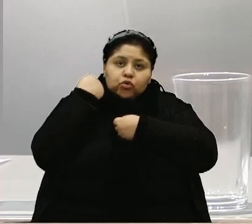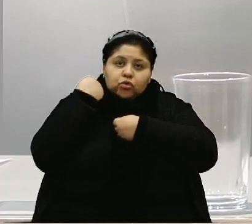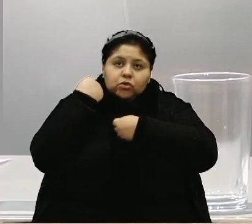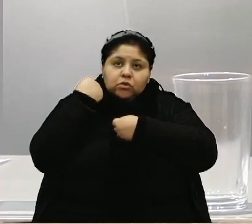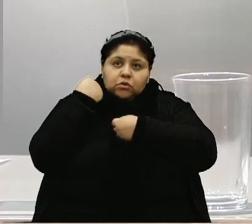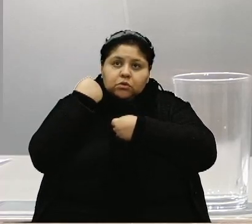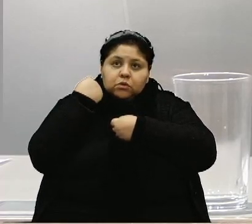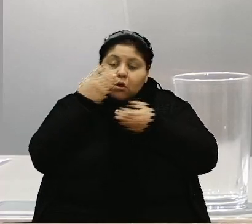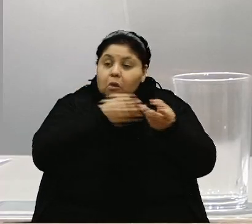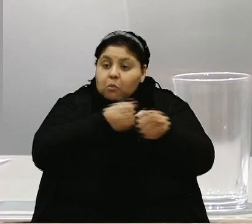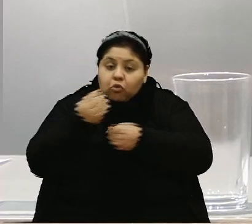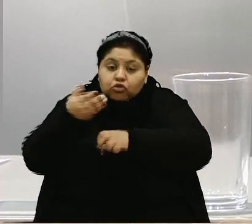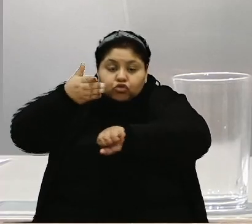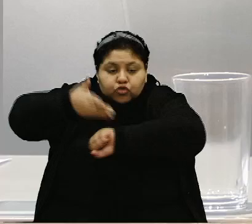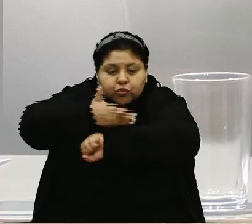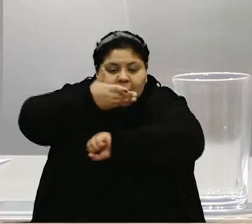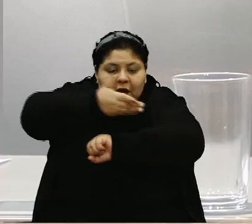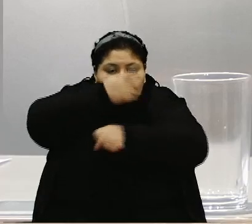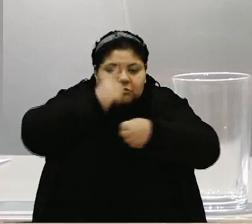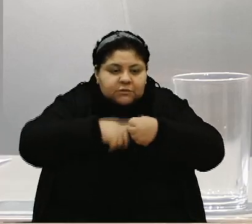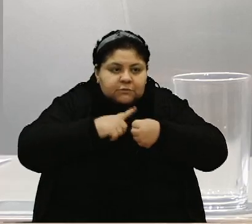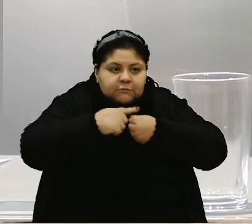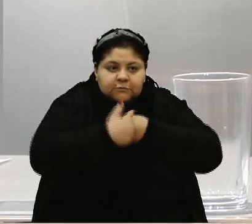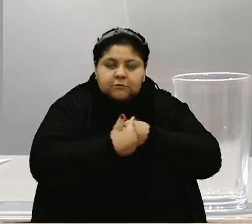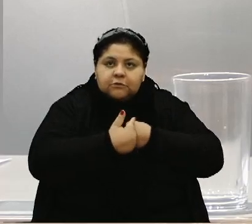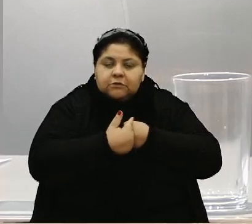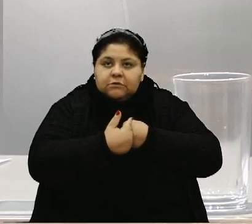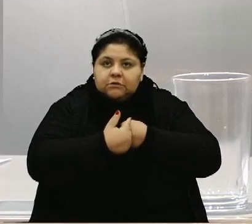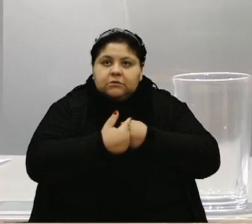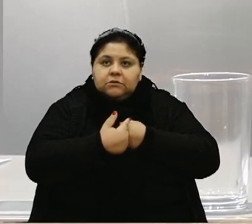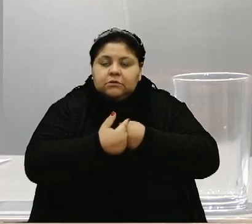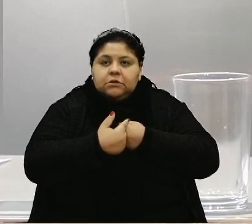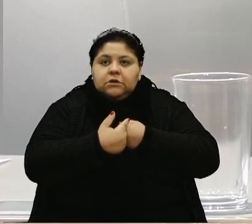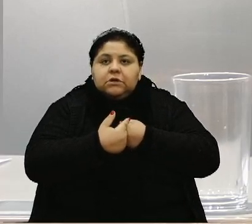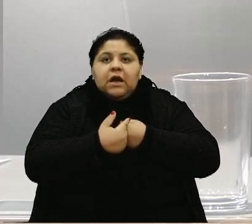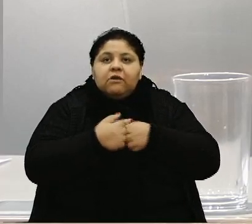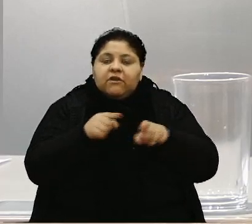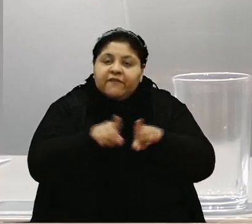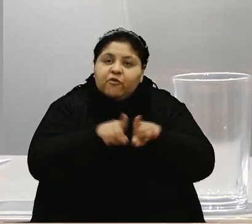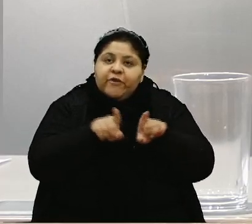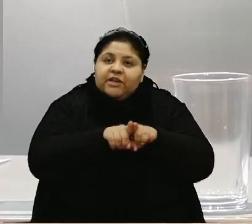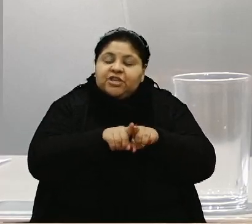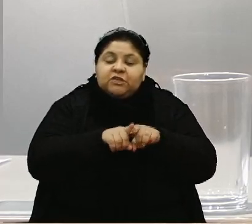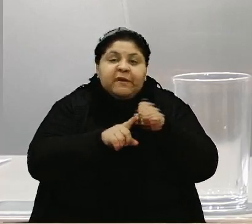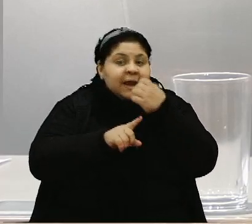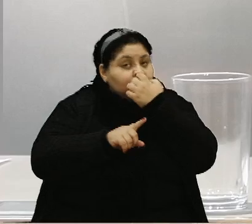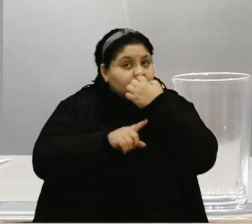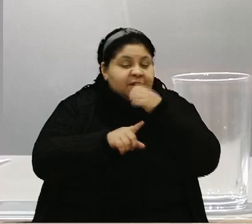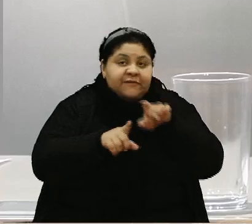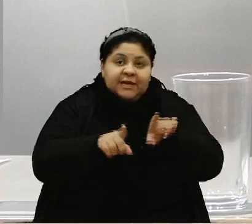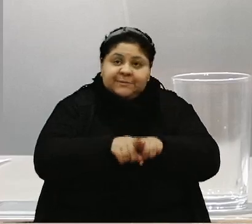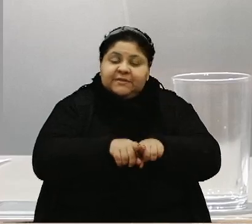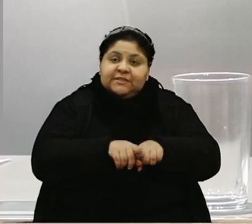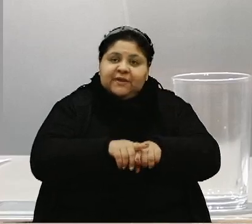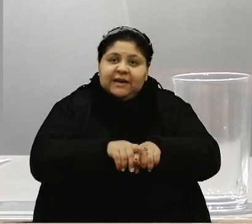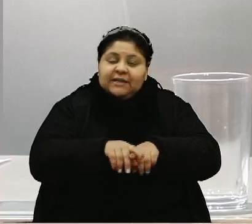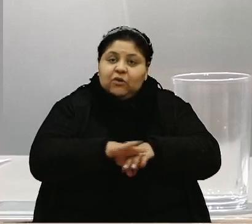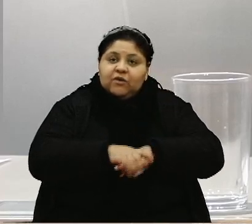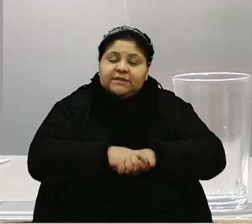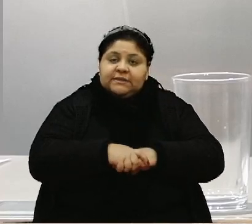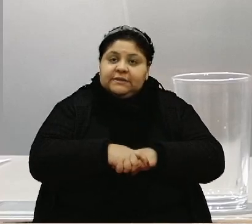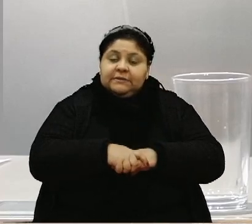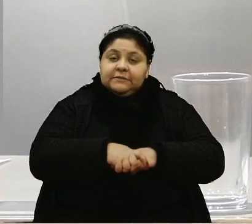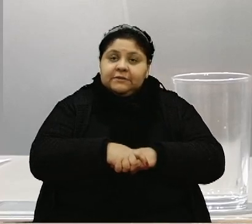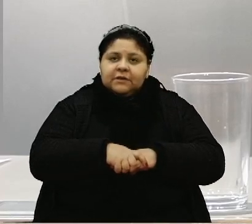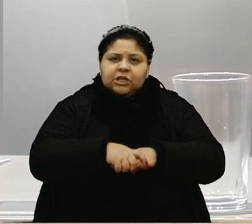tão profundo que estava. Parecia que tinha dado um cometa que caiu no chão, de tão... Olha, as chuvas que